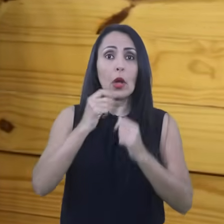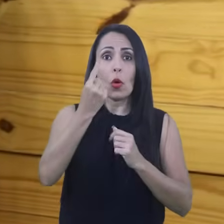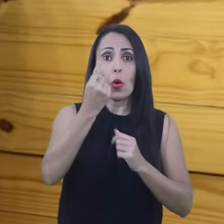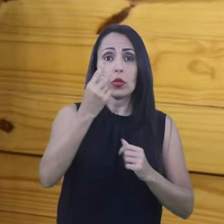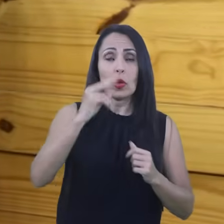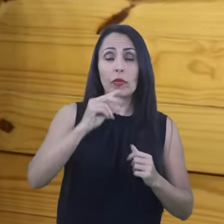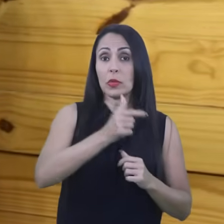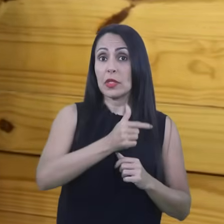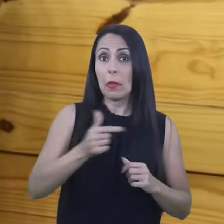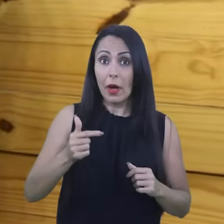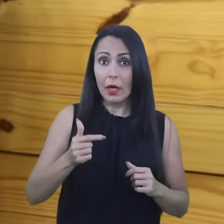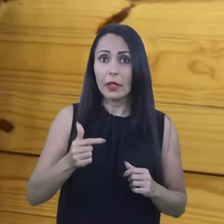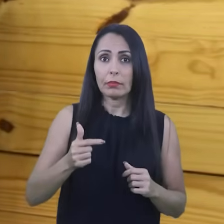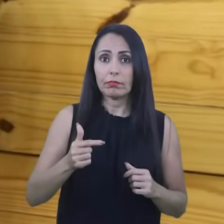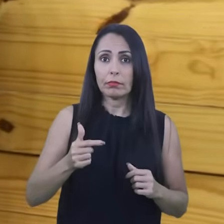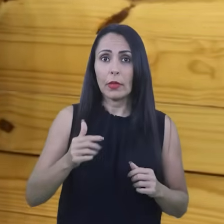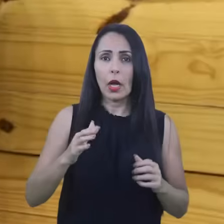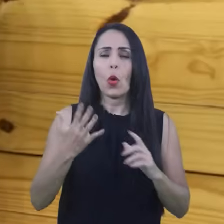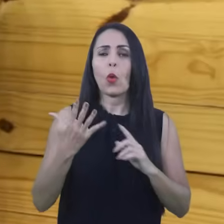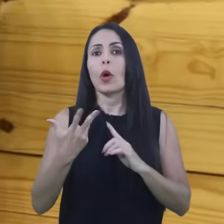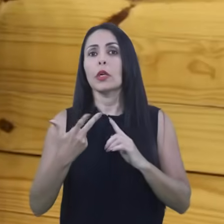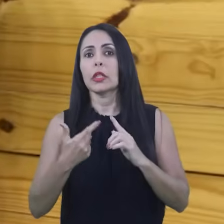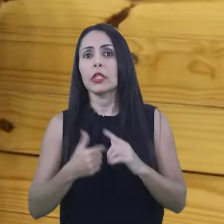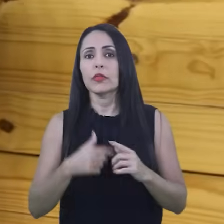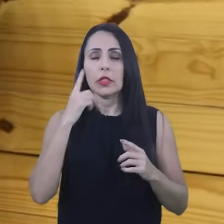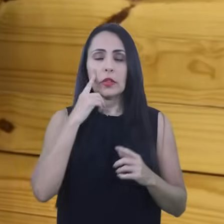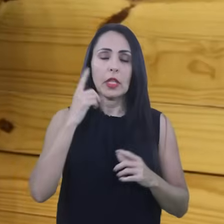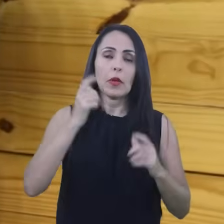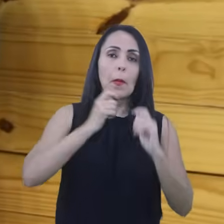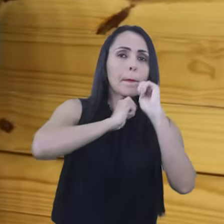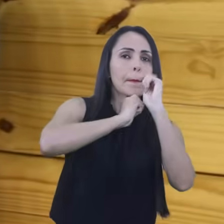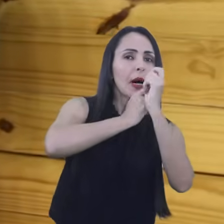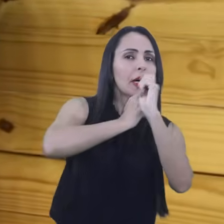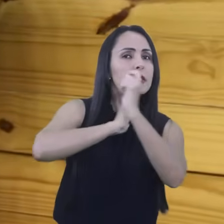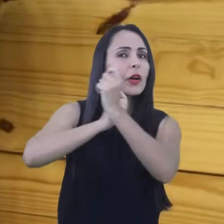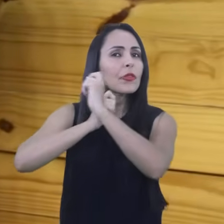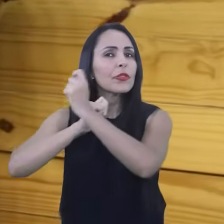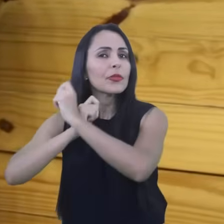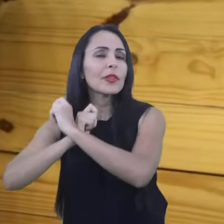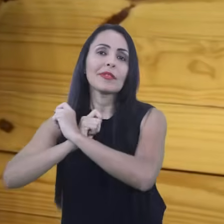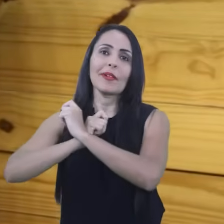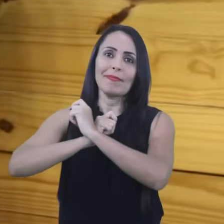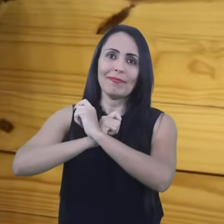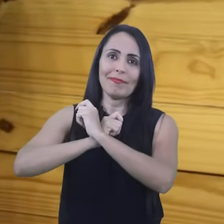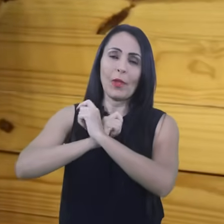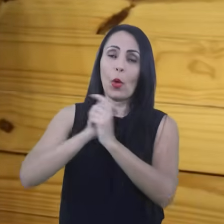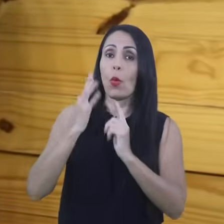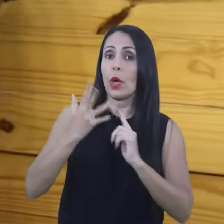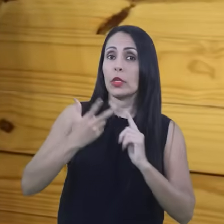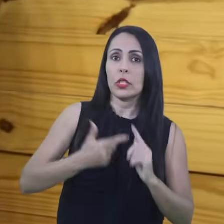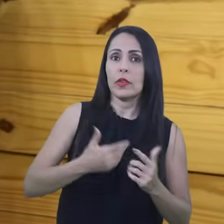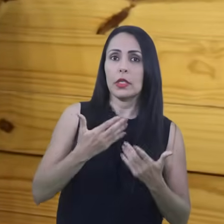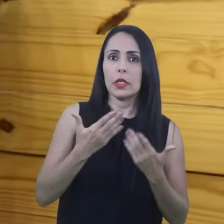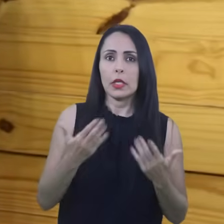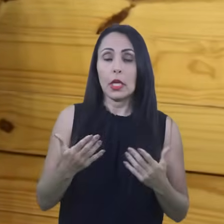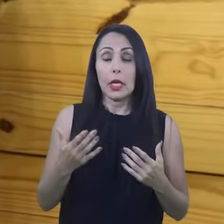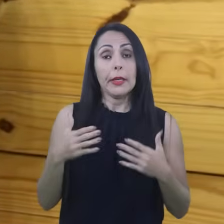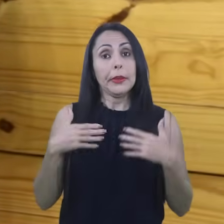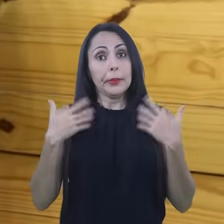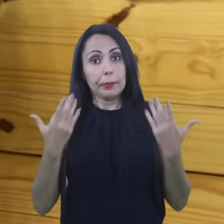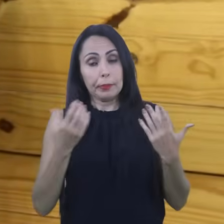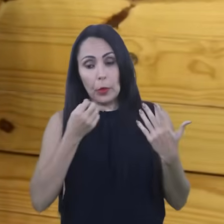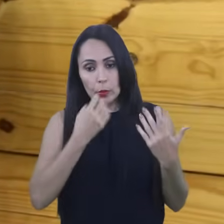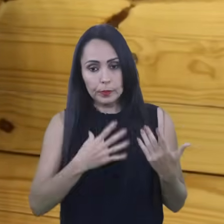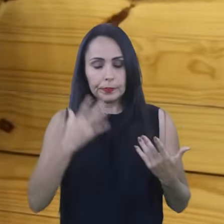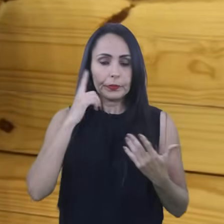semana? Quantas vezes eu devo passar o fio dental? Bem, Marcondes, diante do que eu expus, né, eu